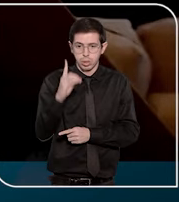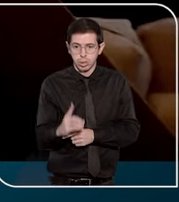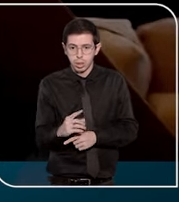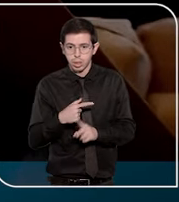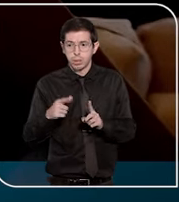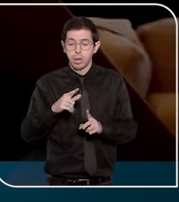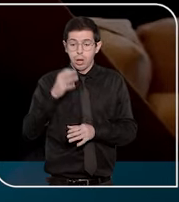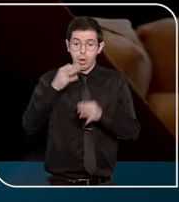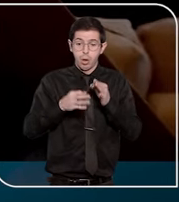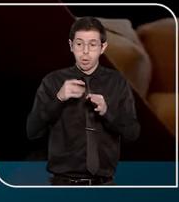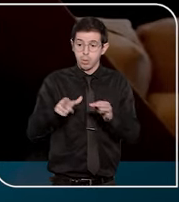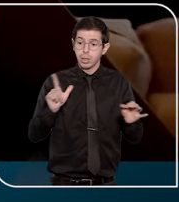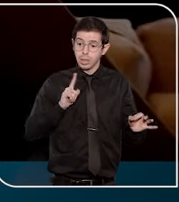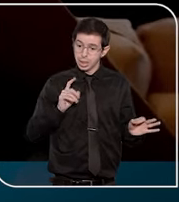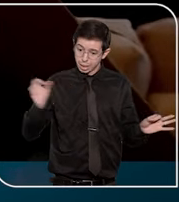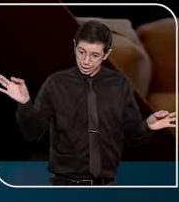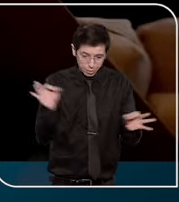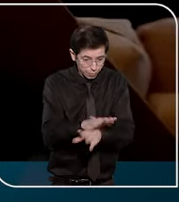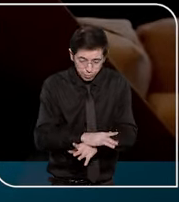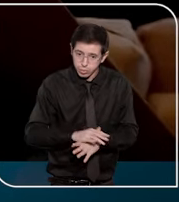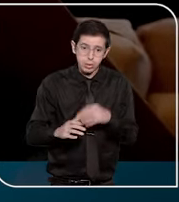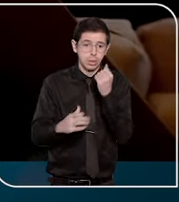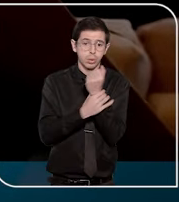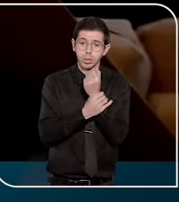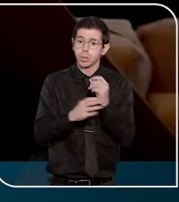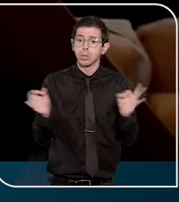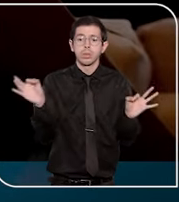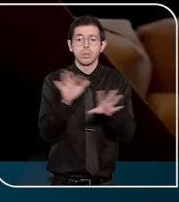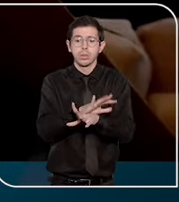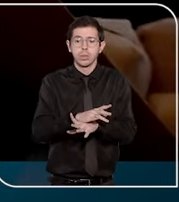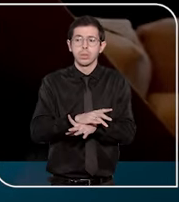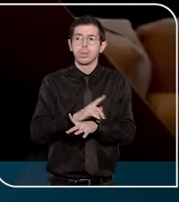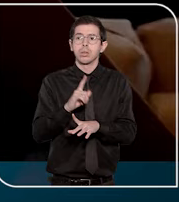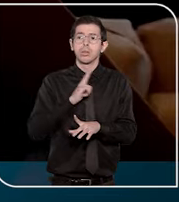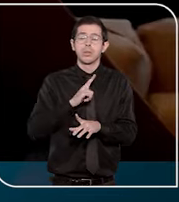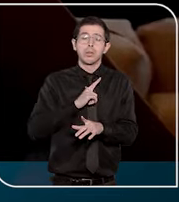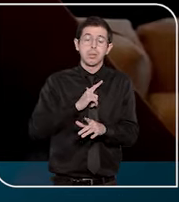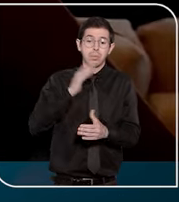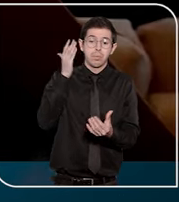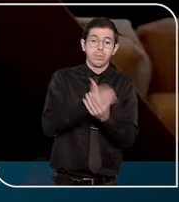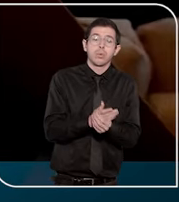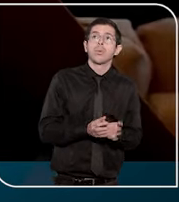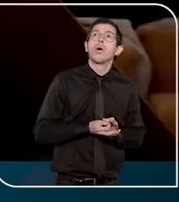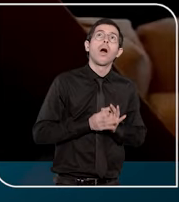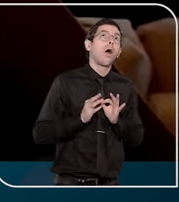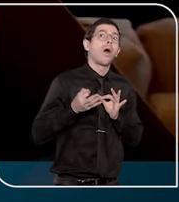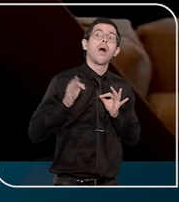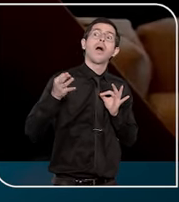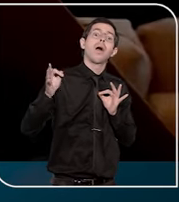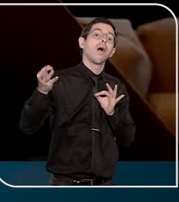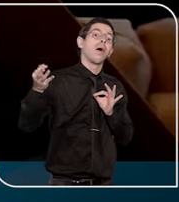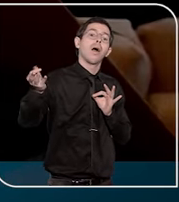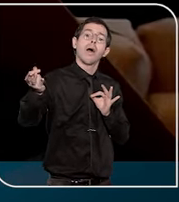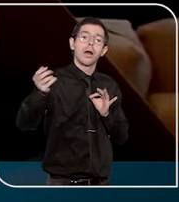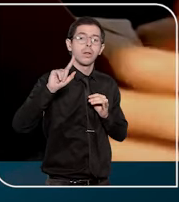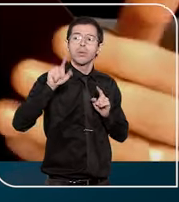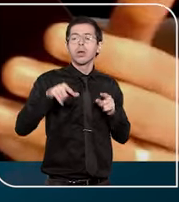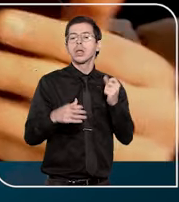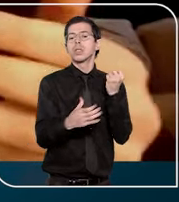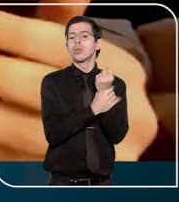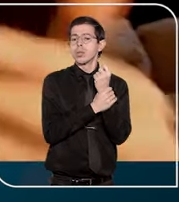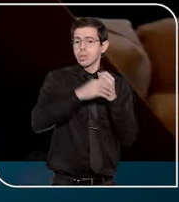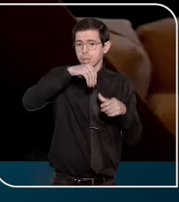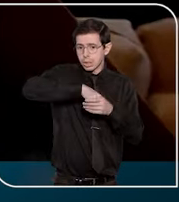que acaba. Segurança jurídica, processos que duram indefinidamente também não emprestam segurança jurídica